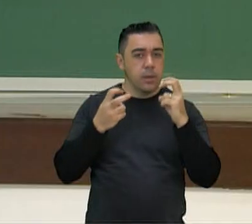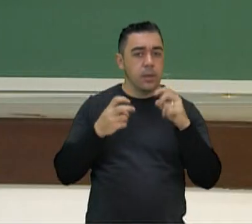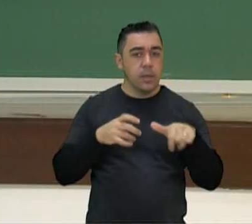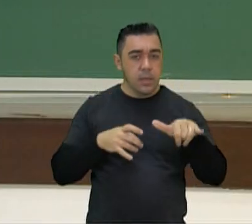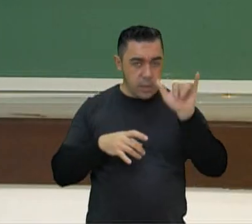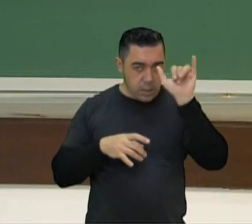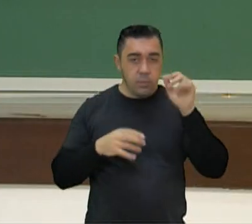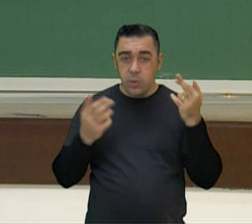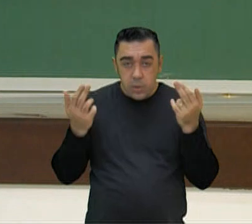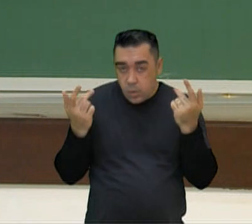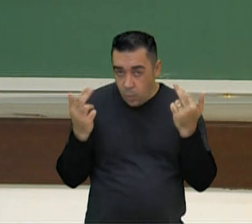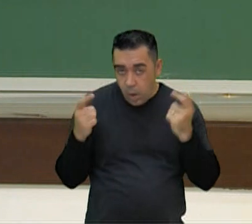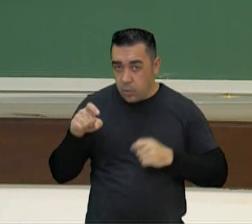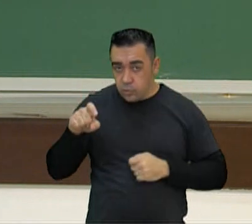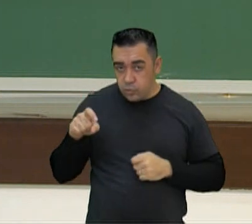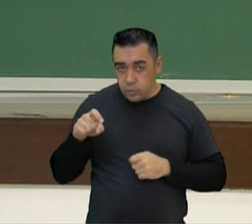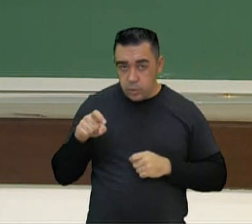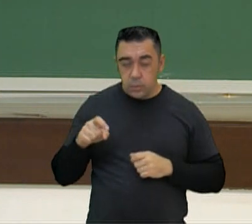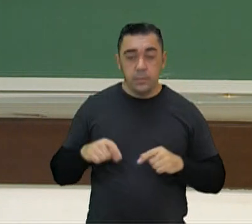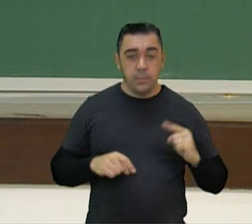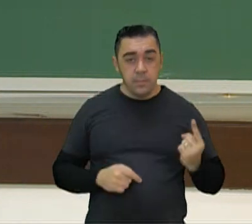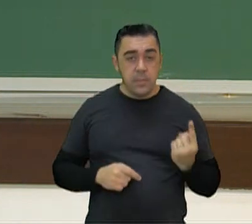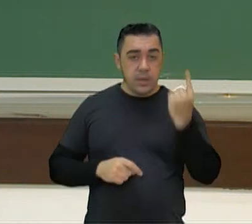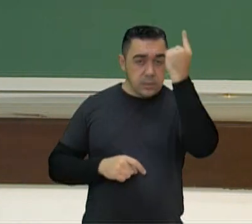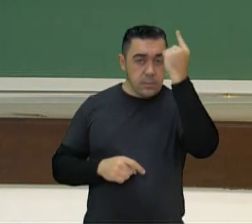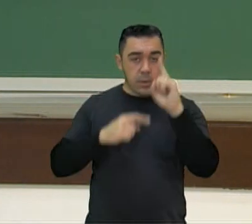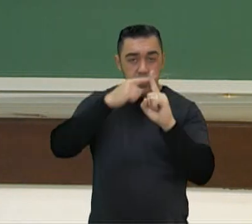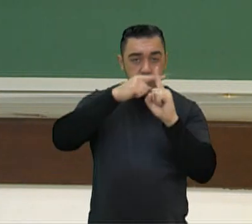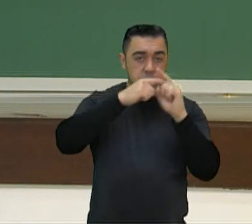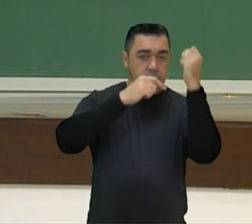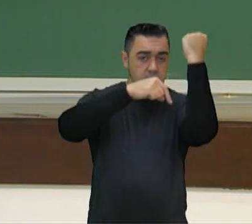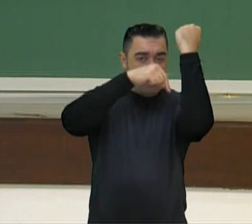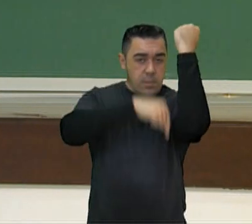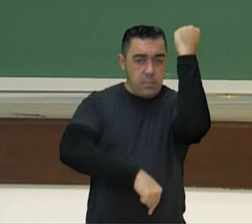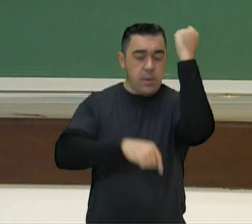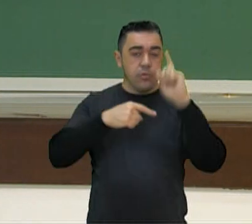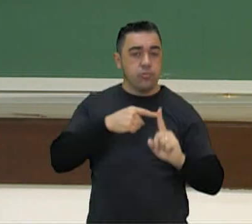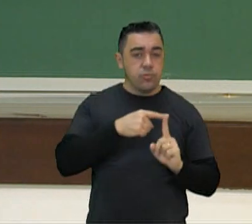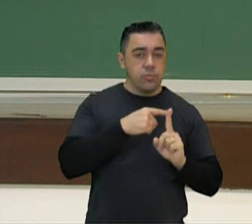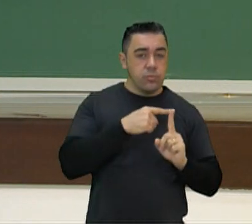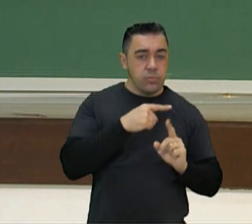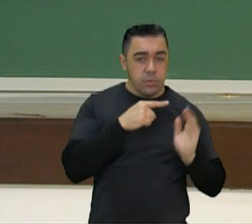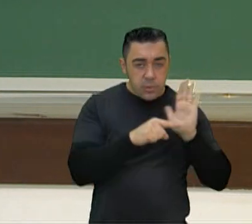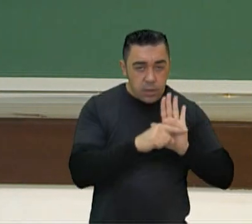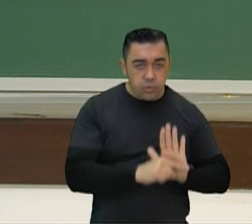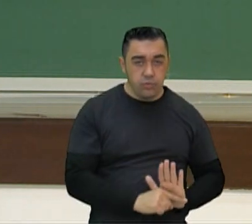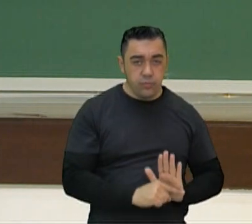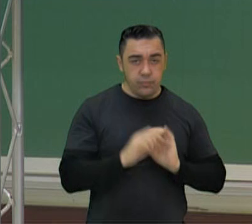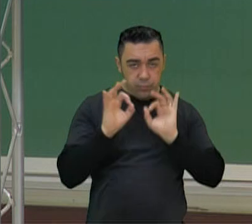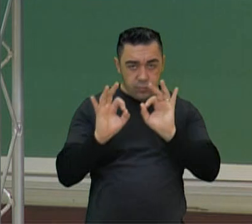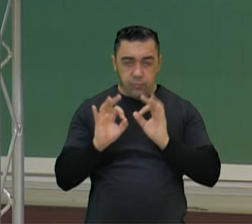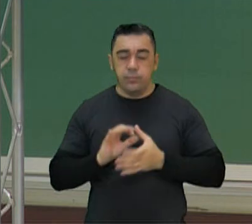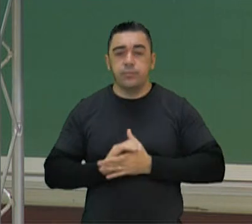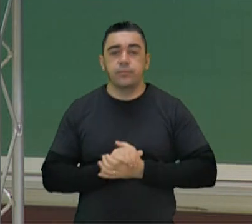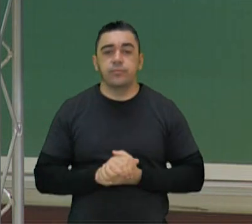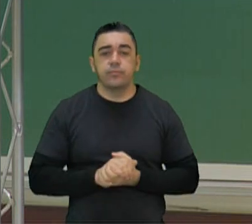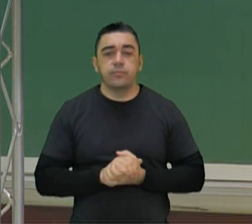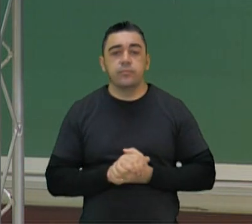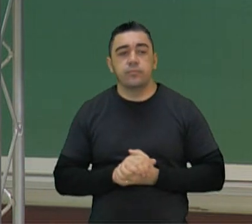a mesma condição. Para cima, números positivos, e para baixo, os números são negativos.